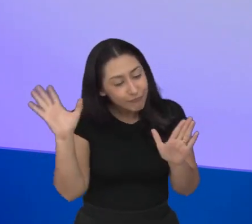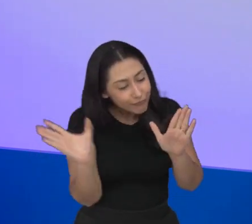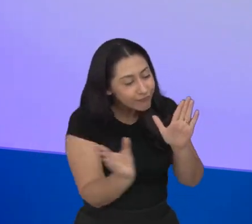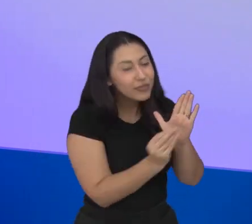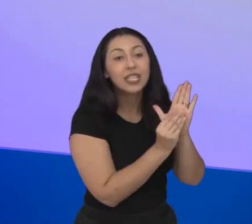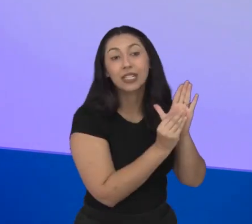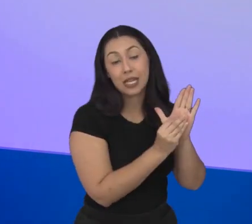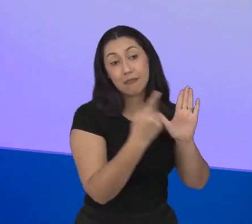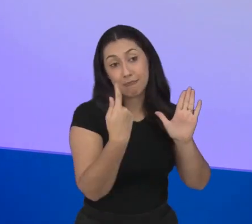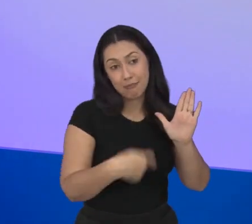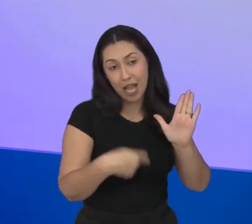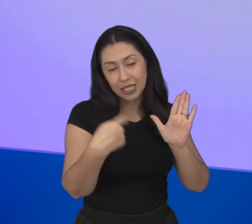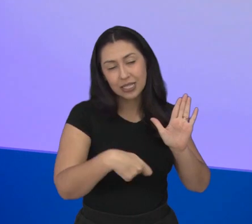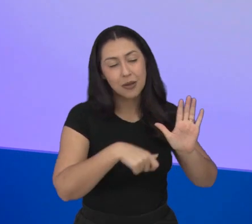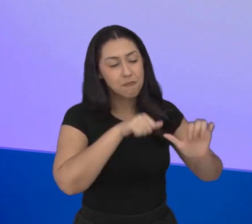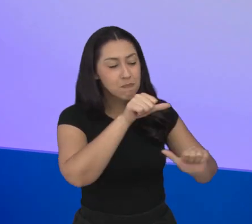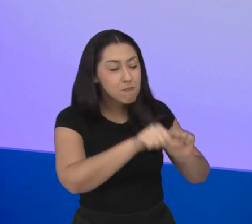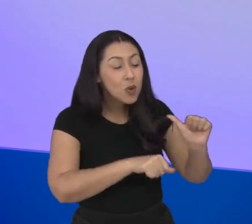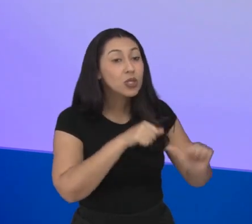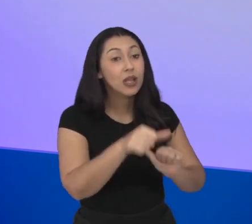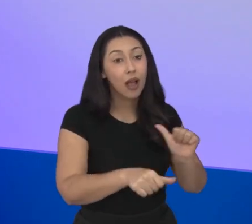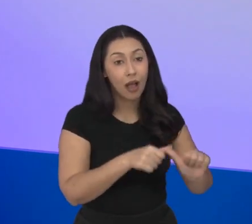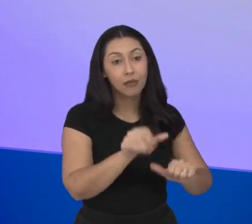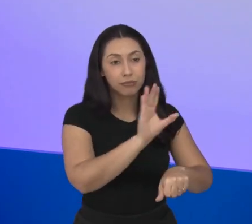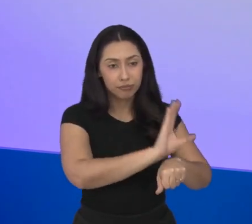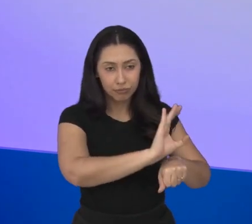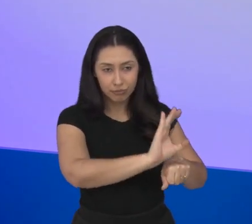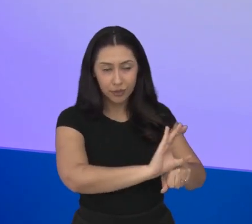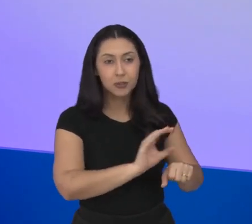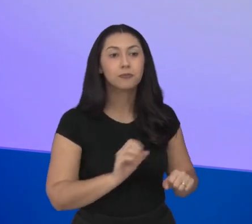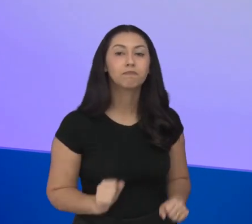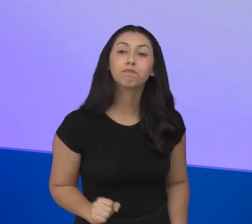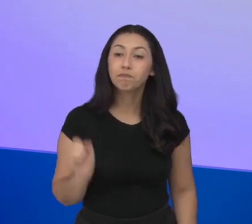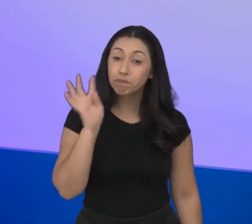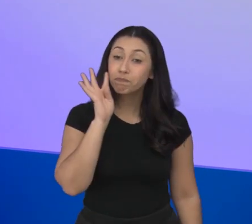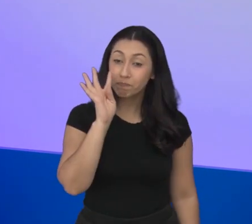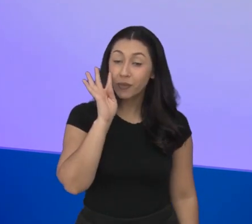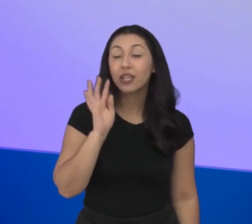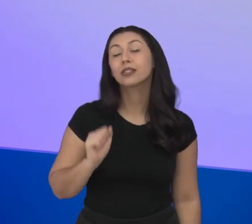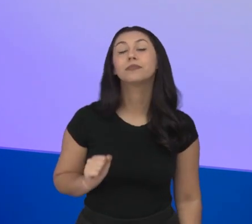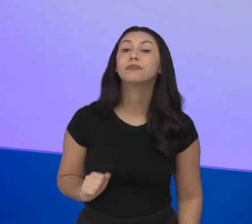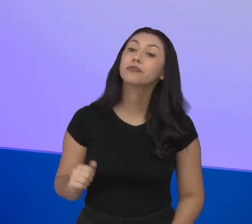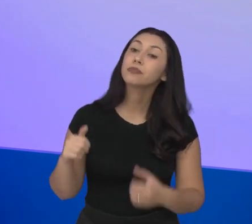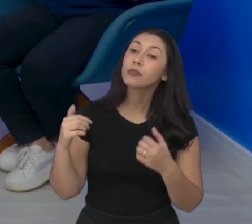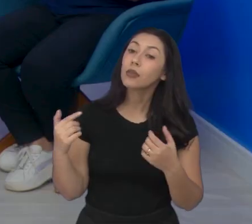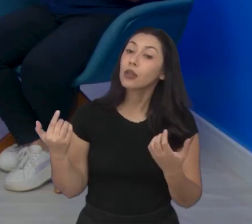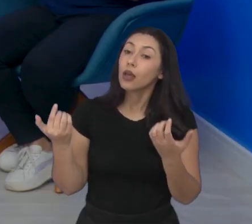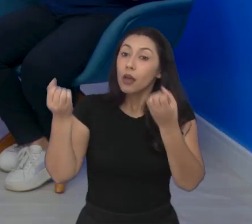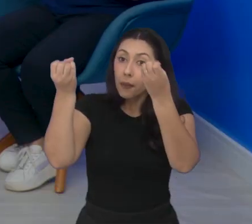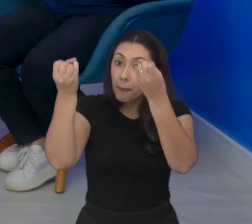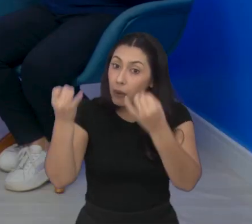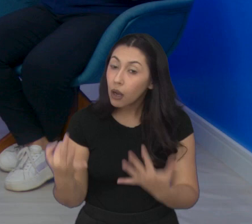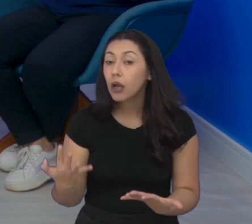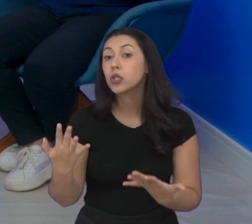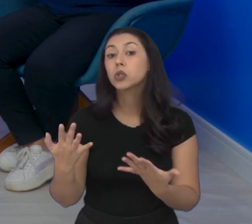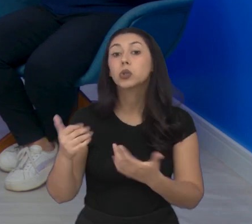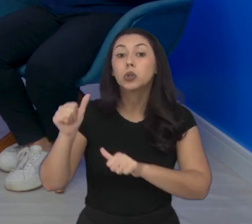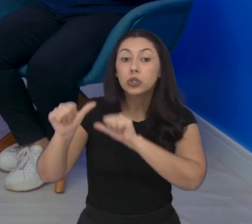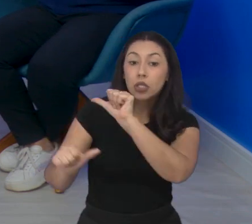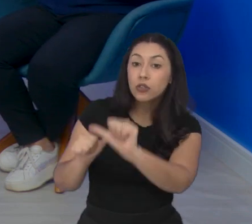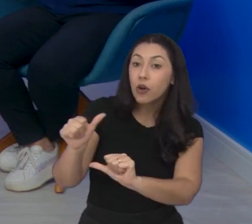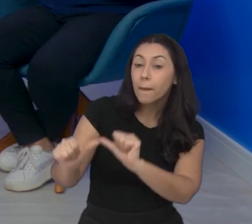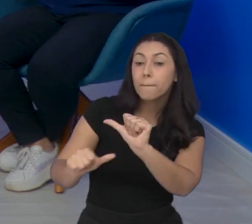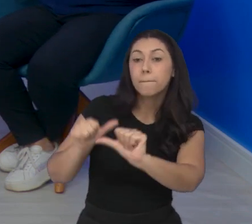Então, essa transformação, ela de certa forma é escutada pelo Código Civil. Legal. E a gente está falando de